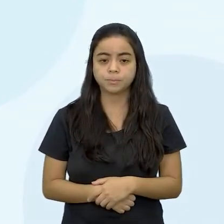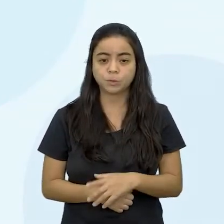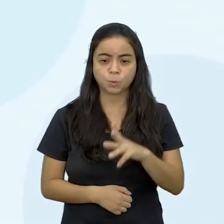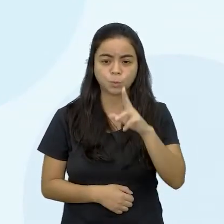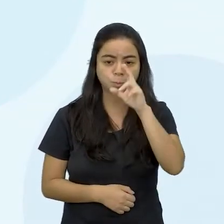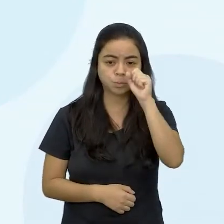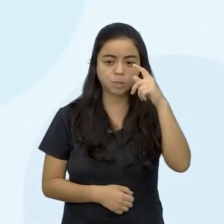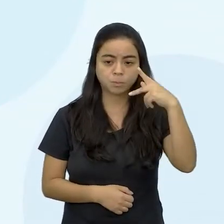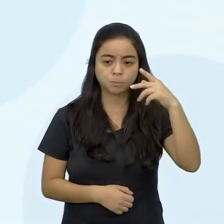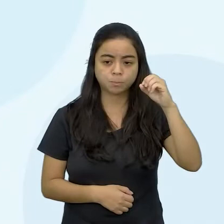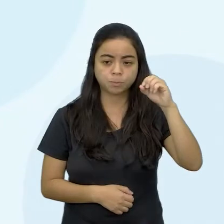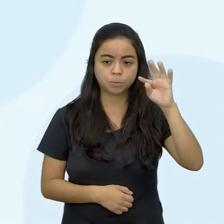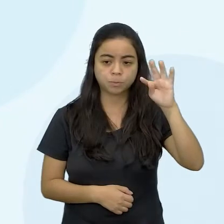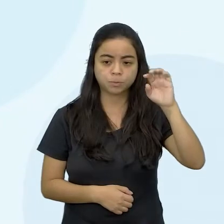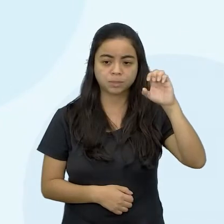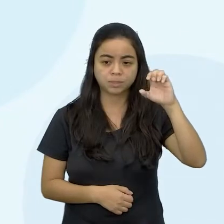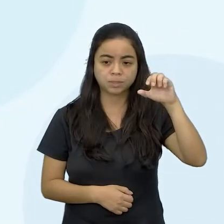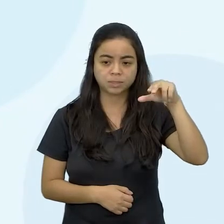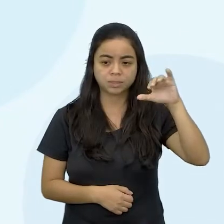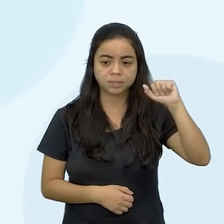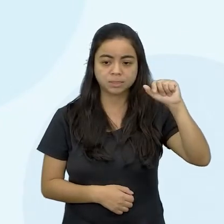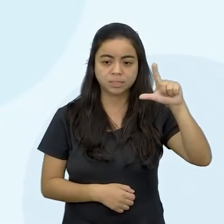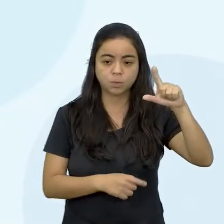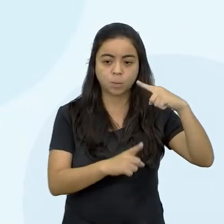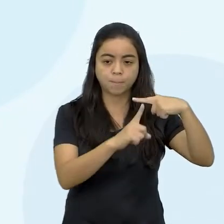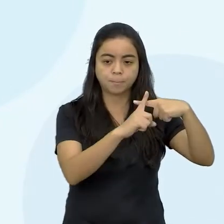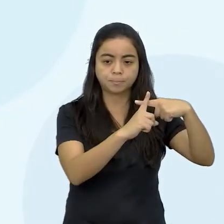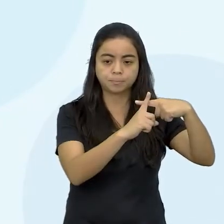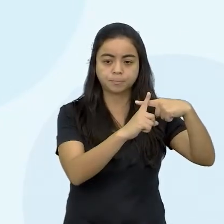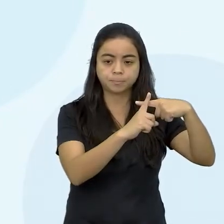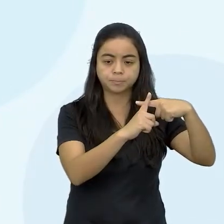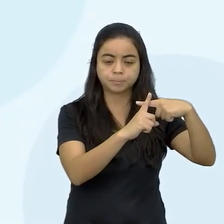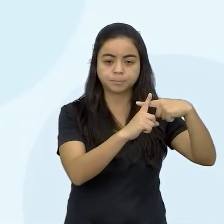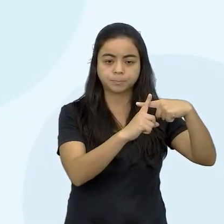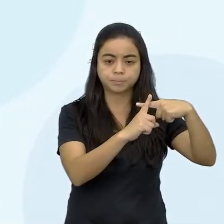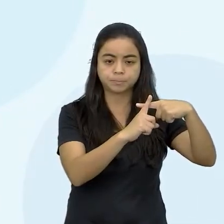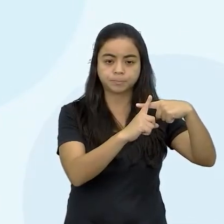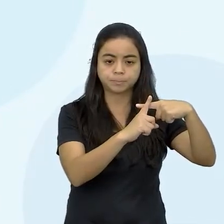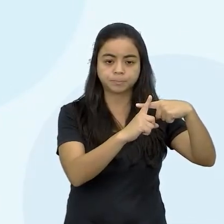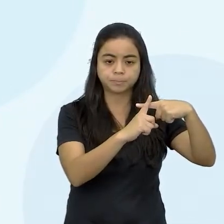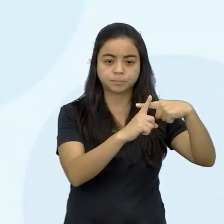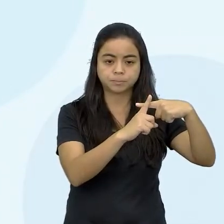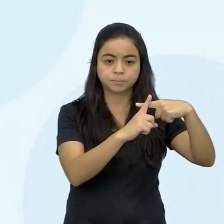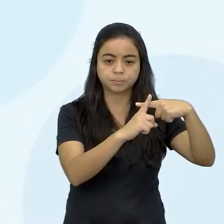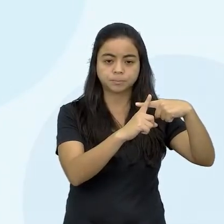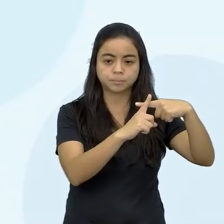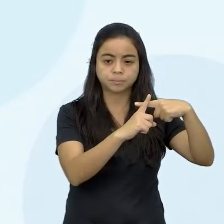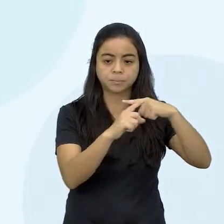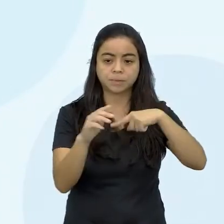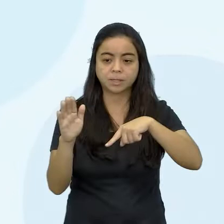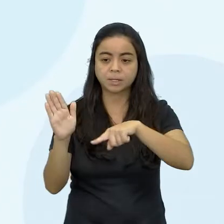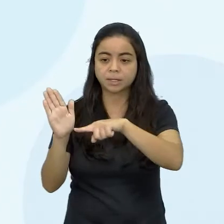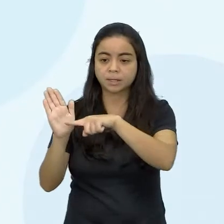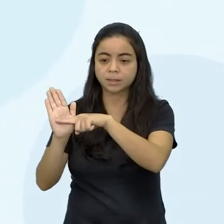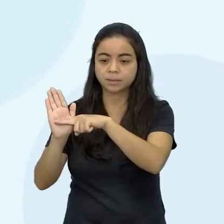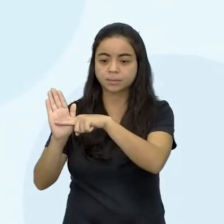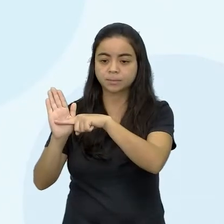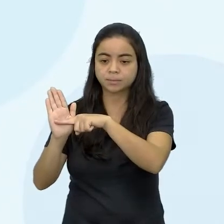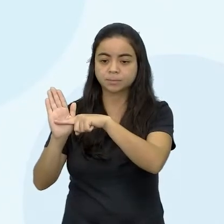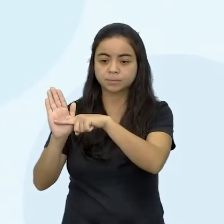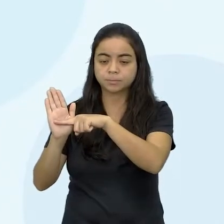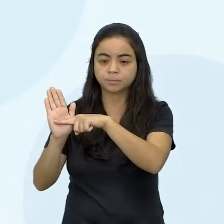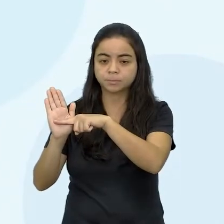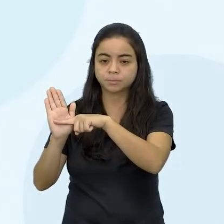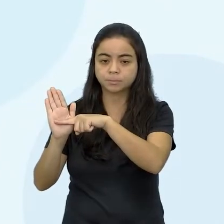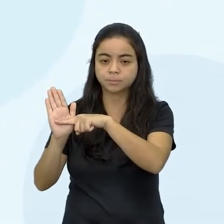aqui desse lado é positivo e desse lado aqui é